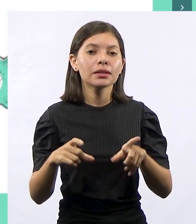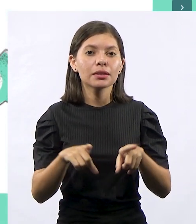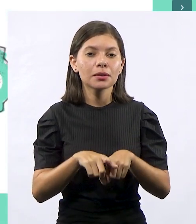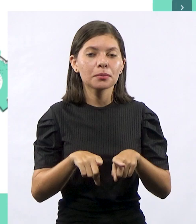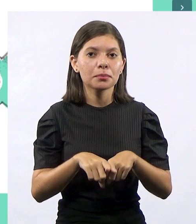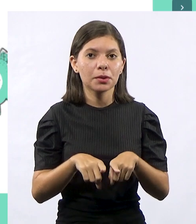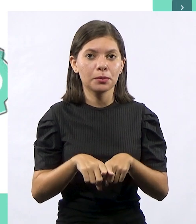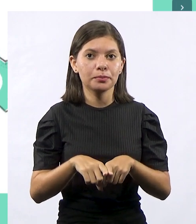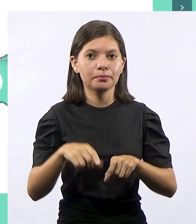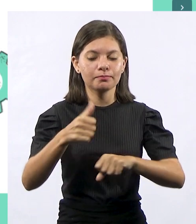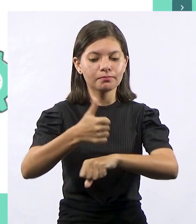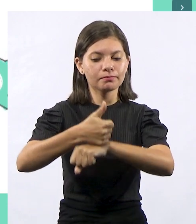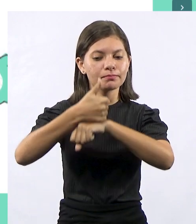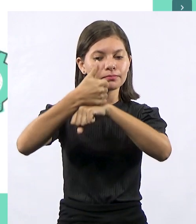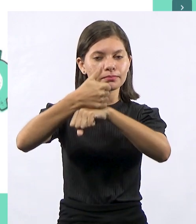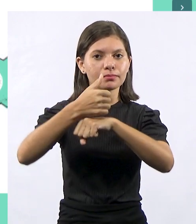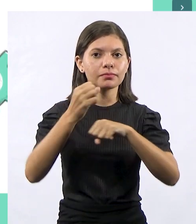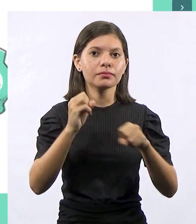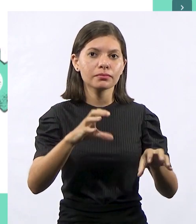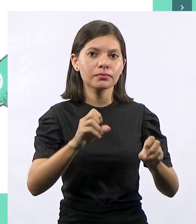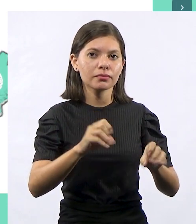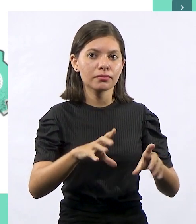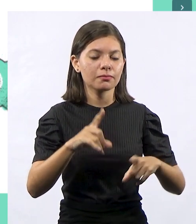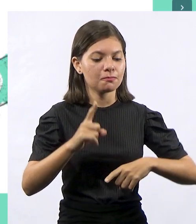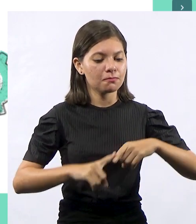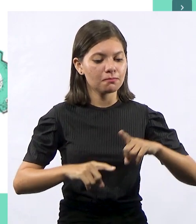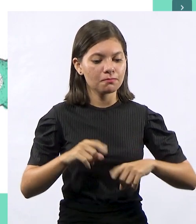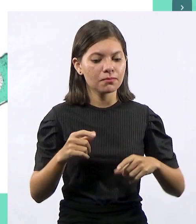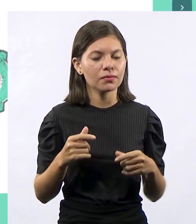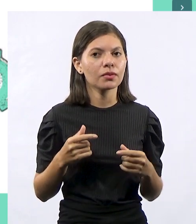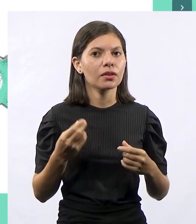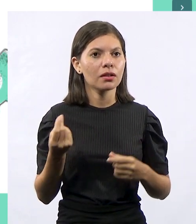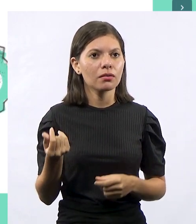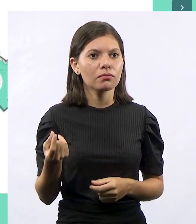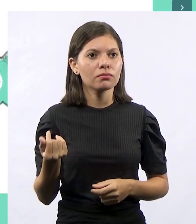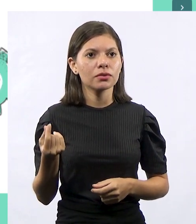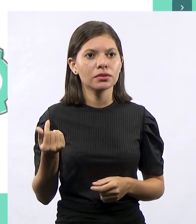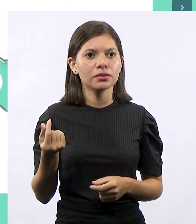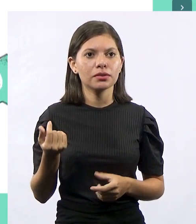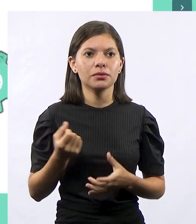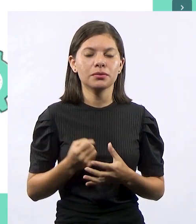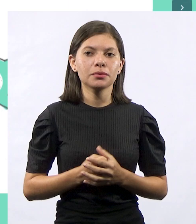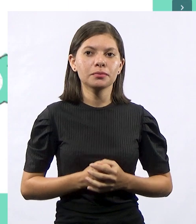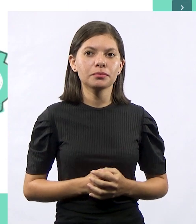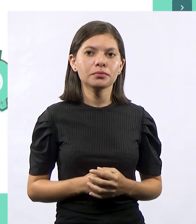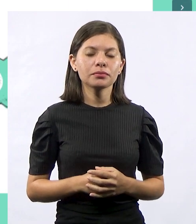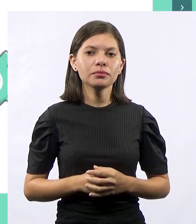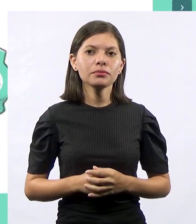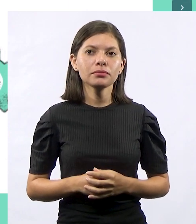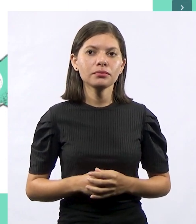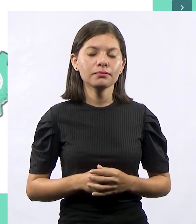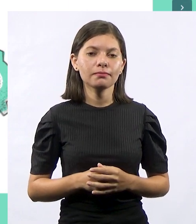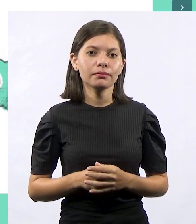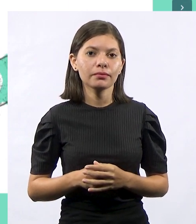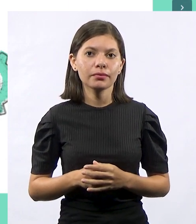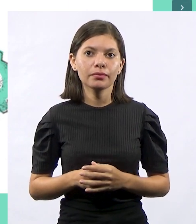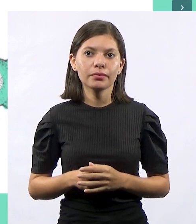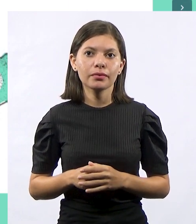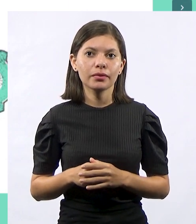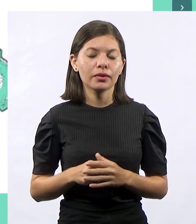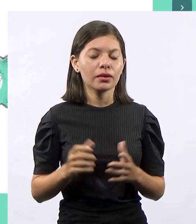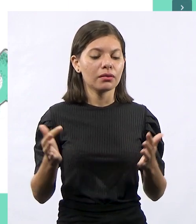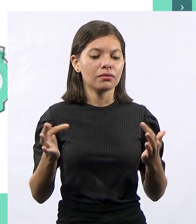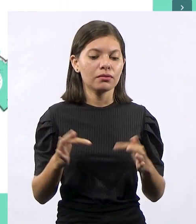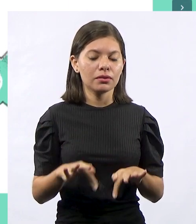últimos tópicos dos profissionais da educação e dos recursos financeiros, além das disposições finais,